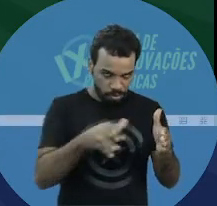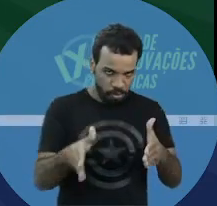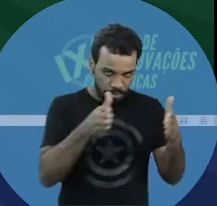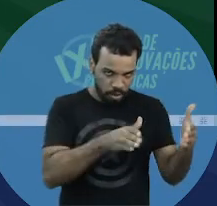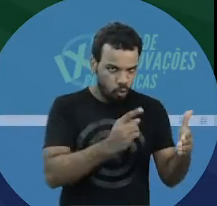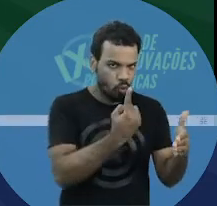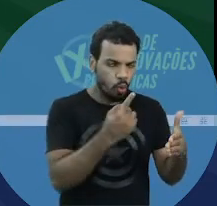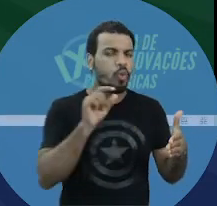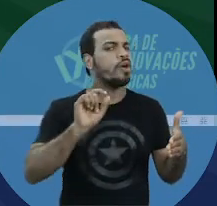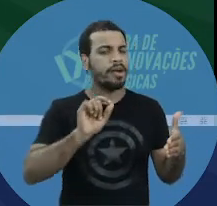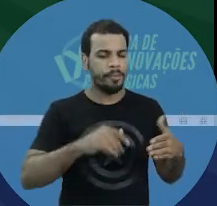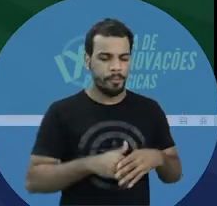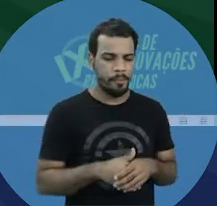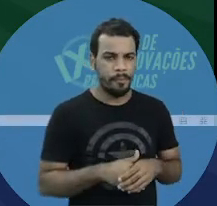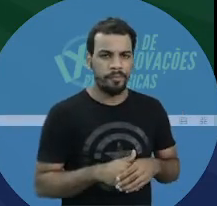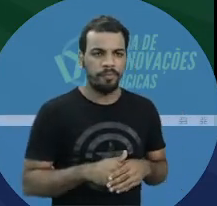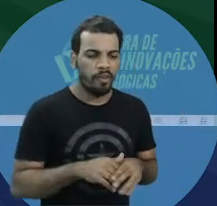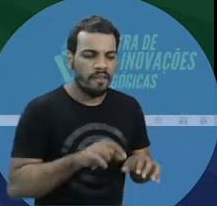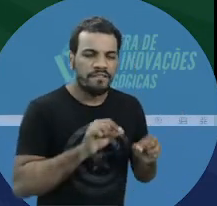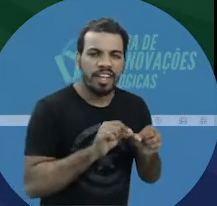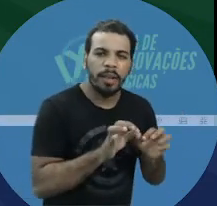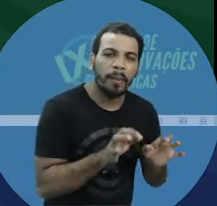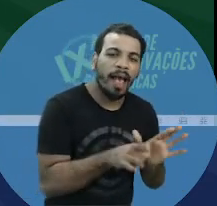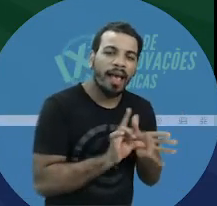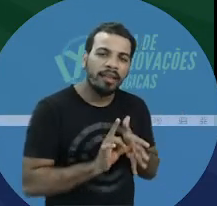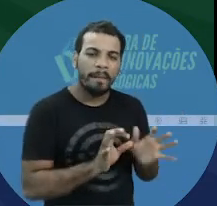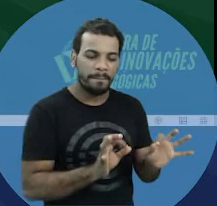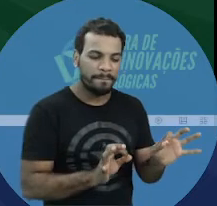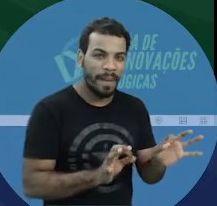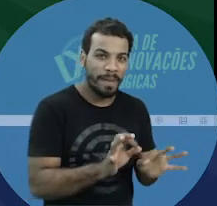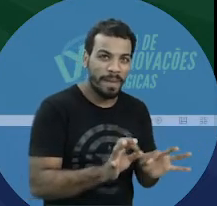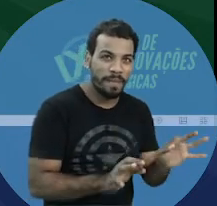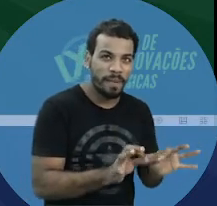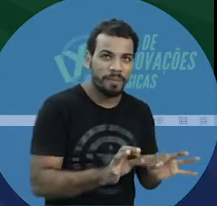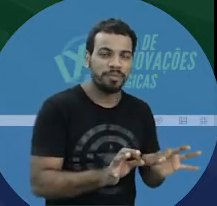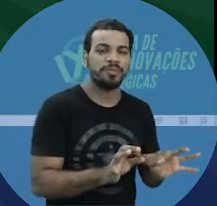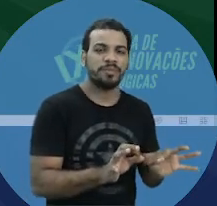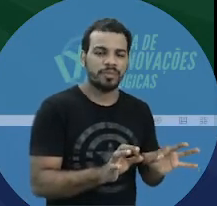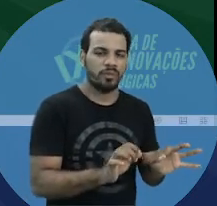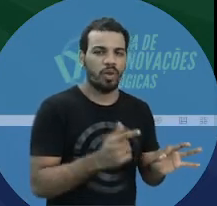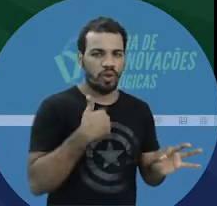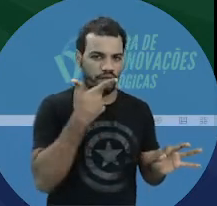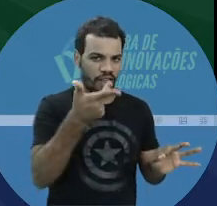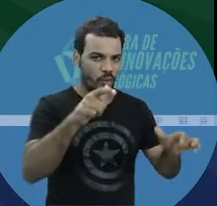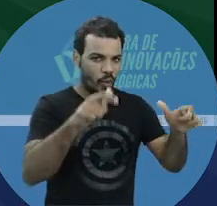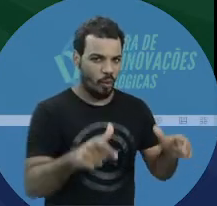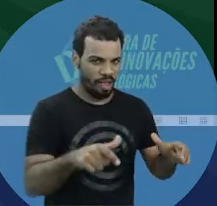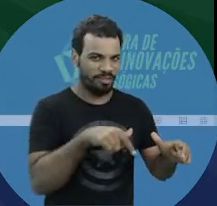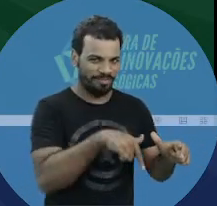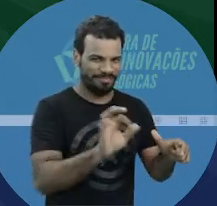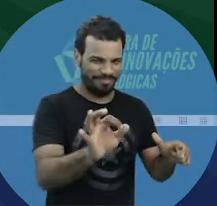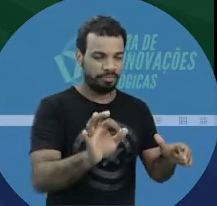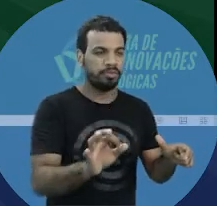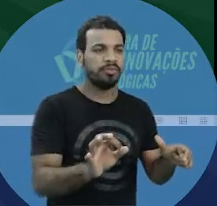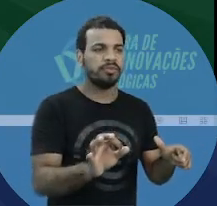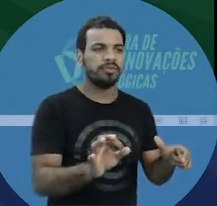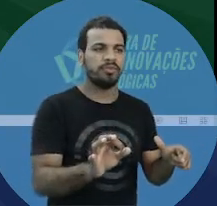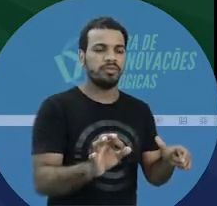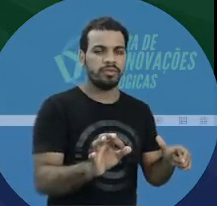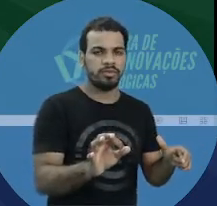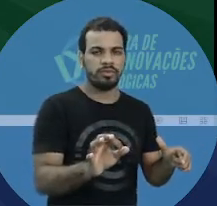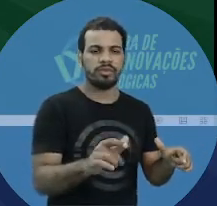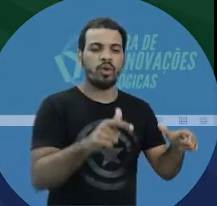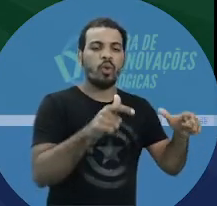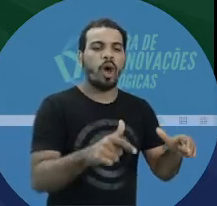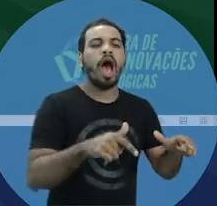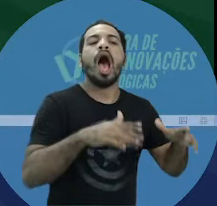um preparo do local, como eu disse, porque onde ia